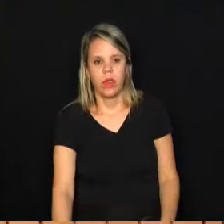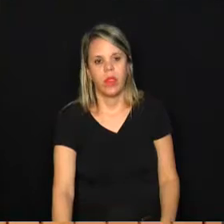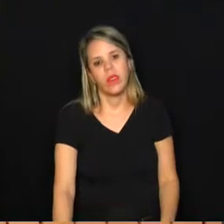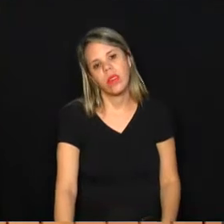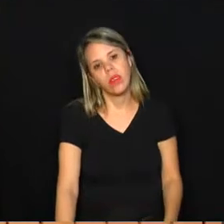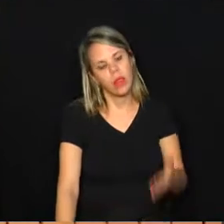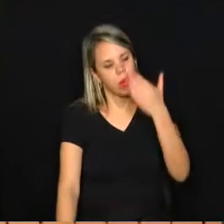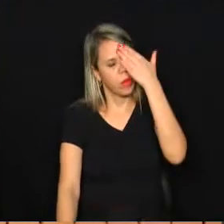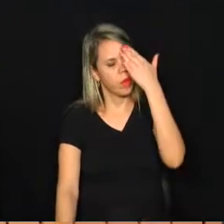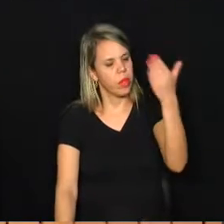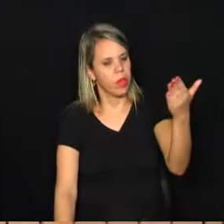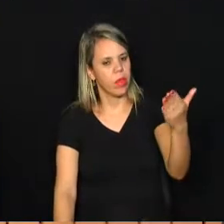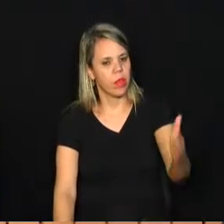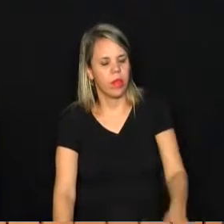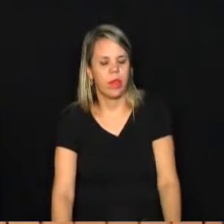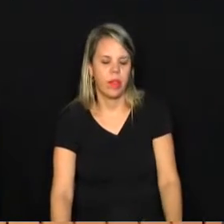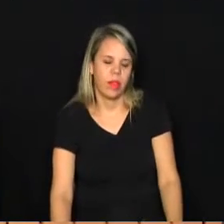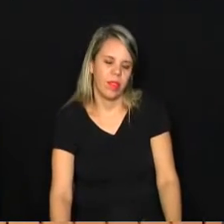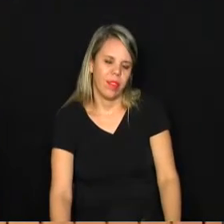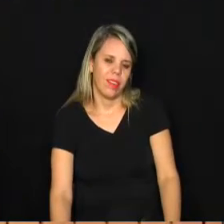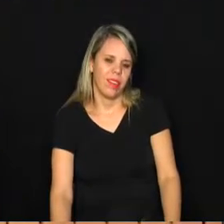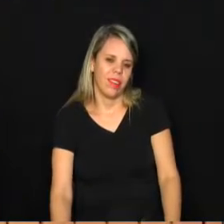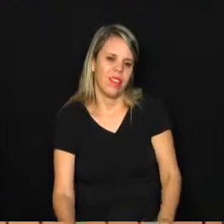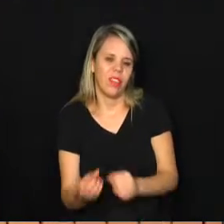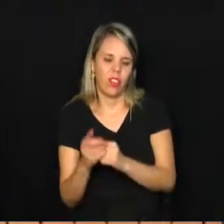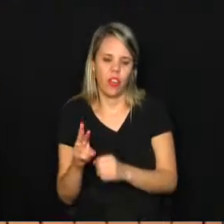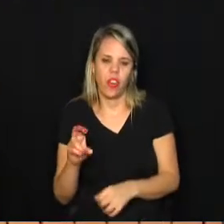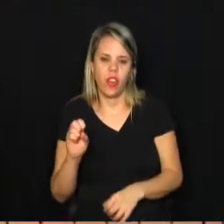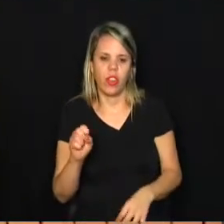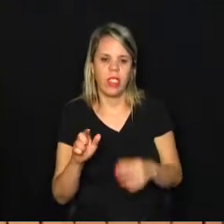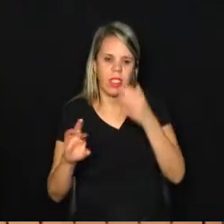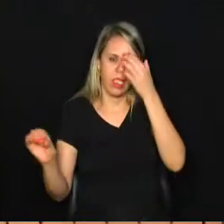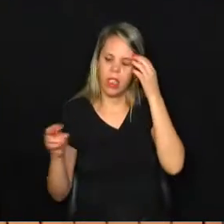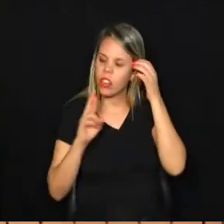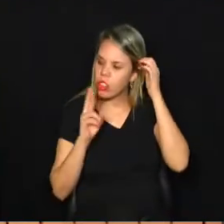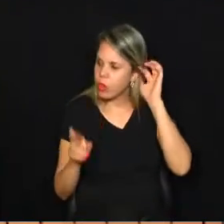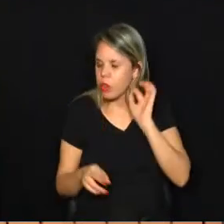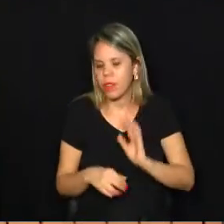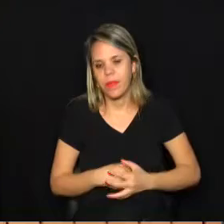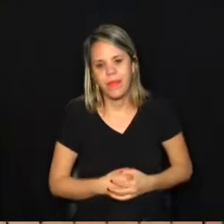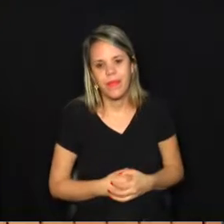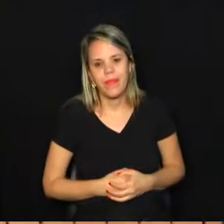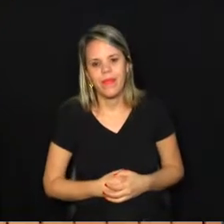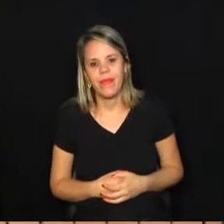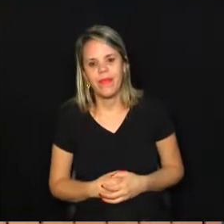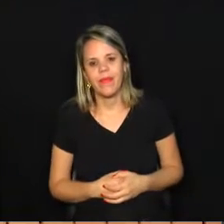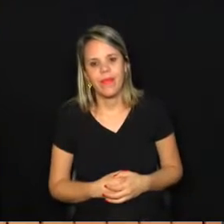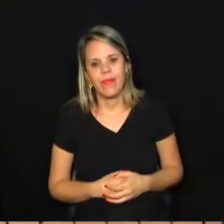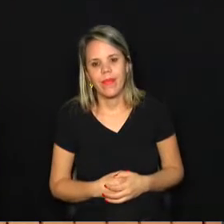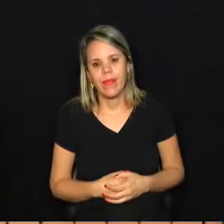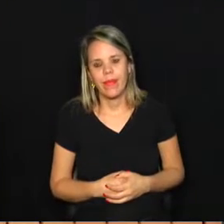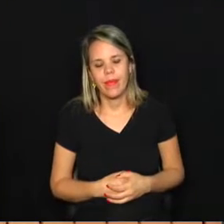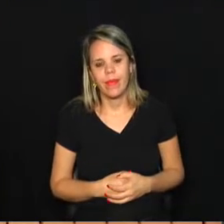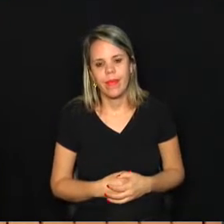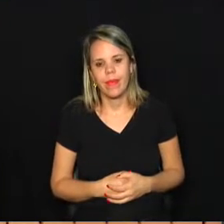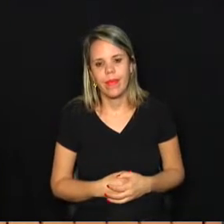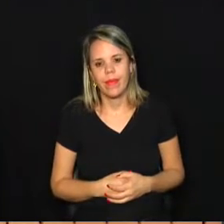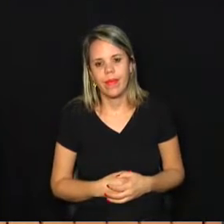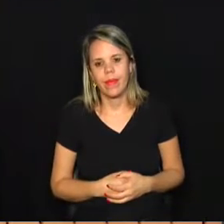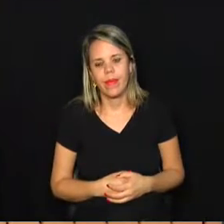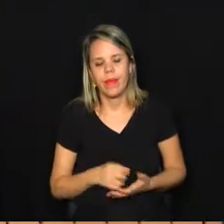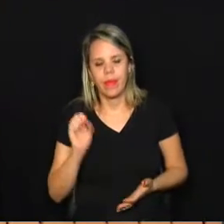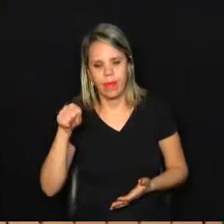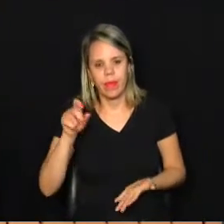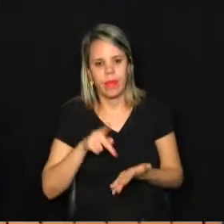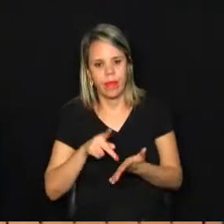Obrigado, Daniela. Doutor Sérgio, é com você aí, se você decidir. Não, exatamente.